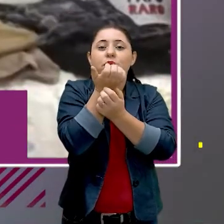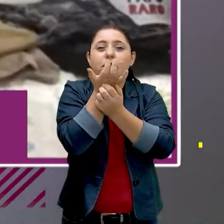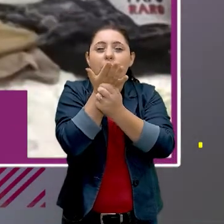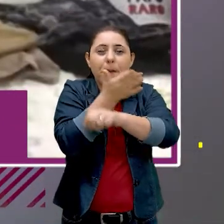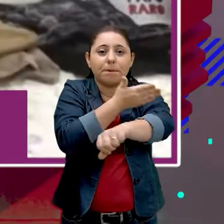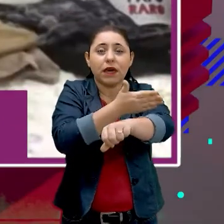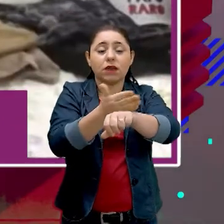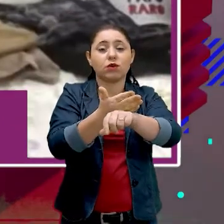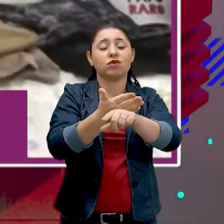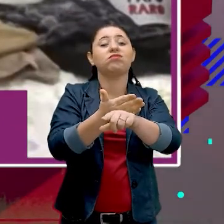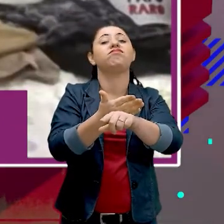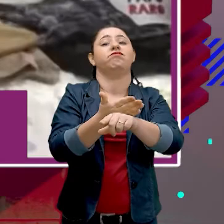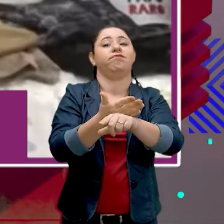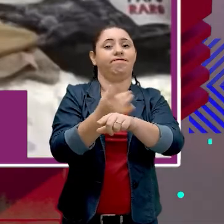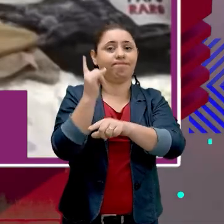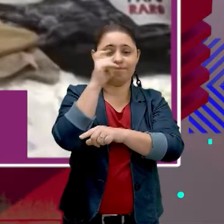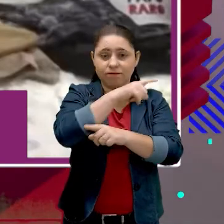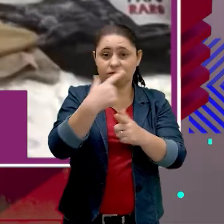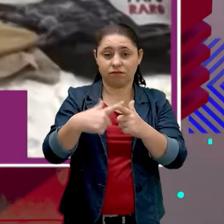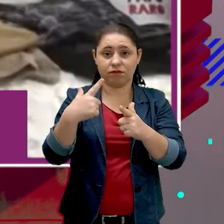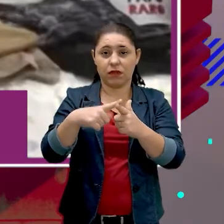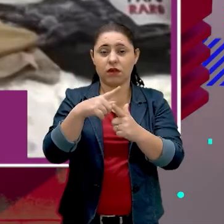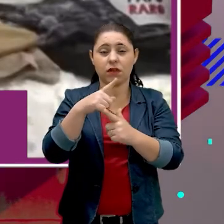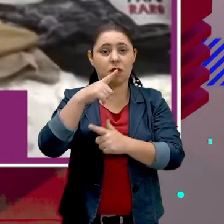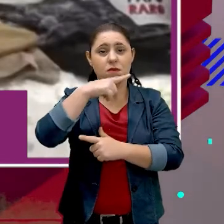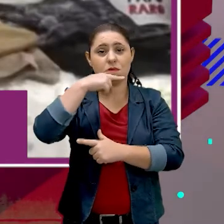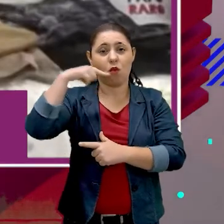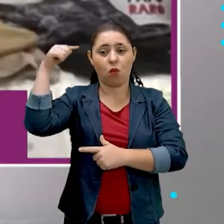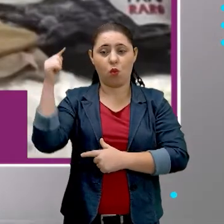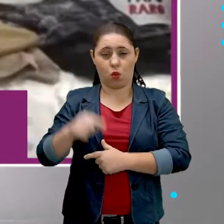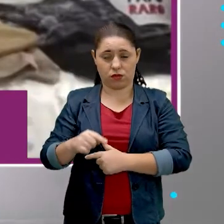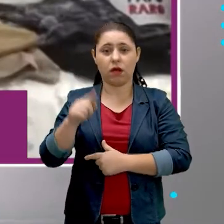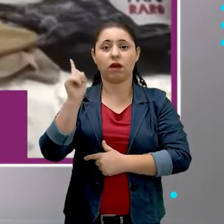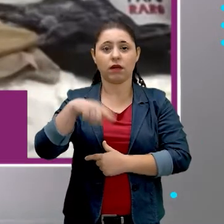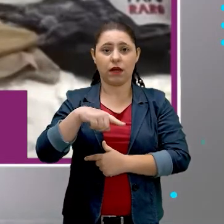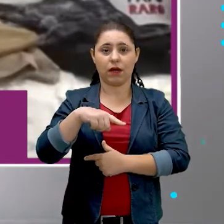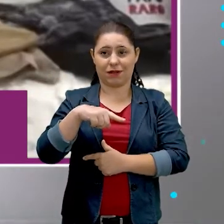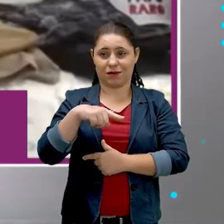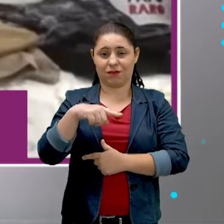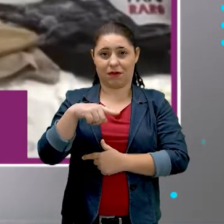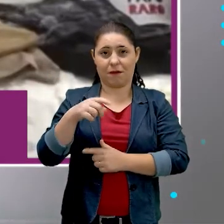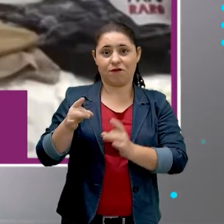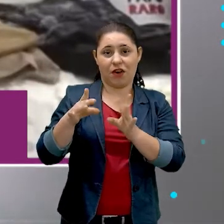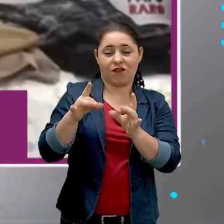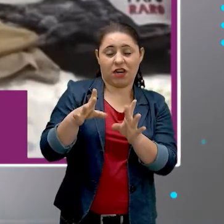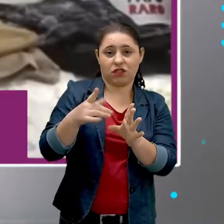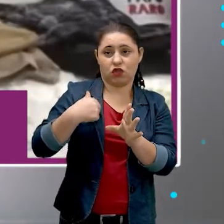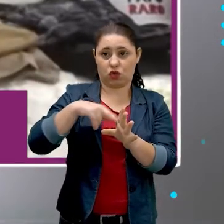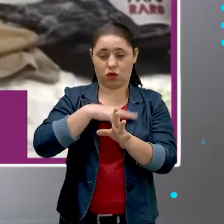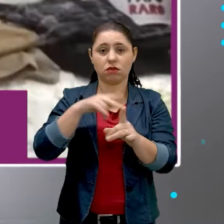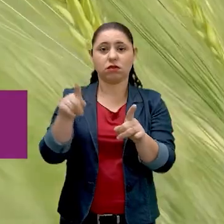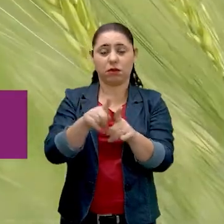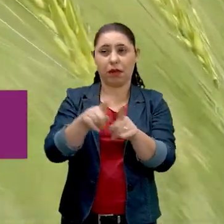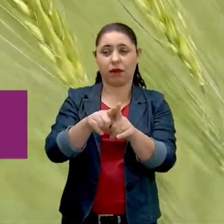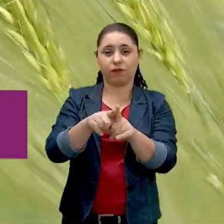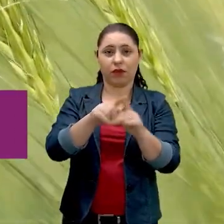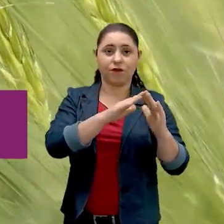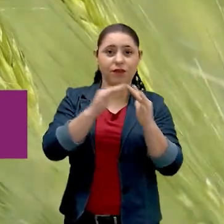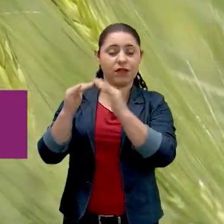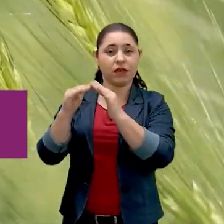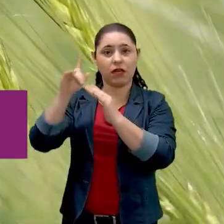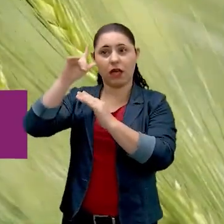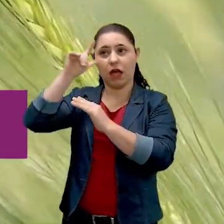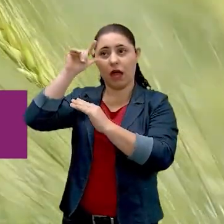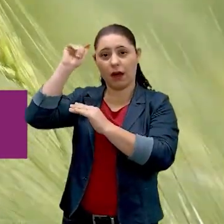pouco delicada, porque a Rússia é um país que produz muito trigo. E nós somos um país que importamos trigo da Argentina, que é um vizinho nosso